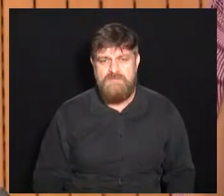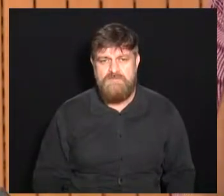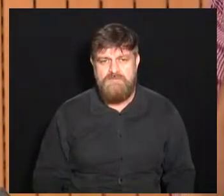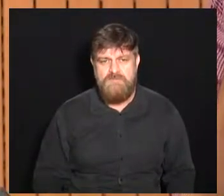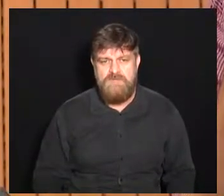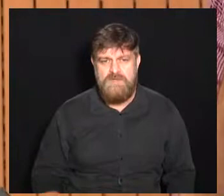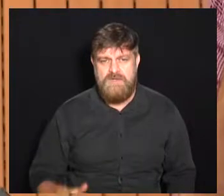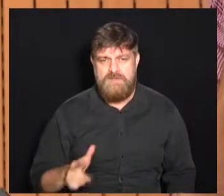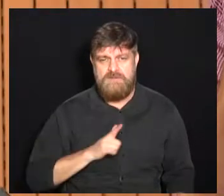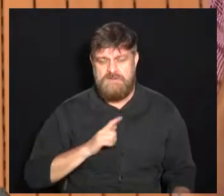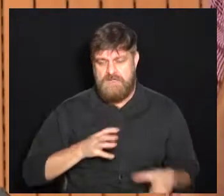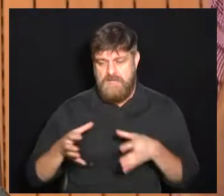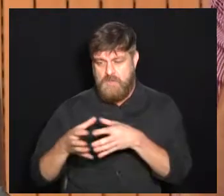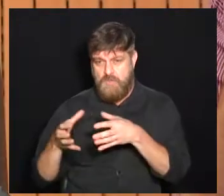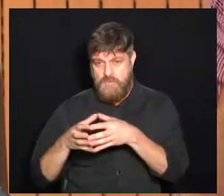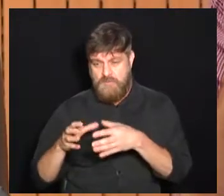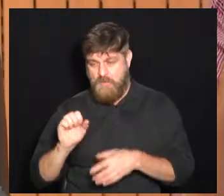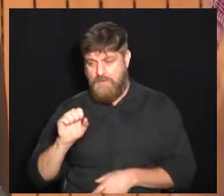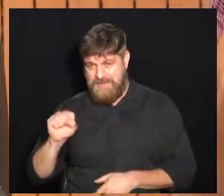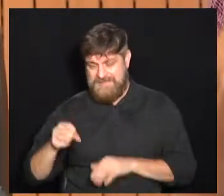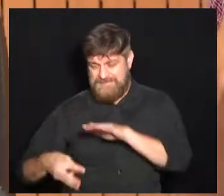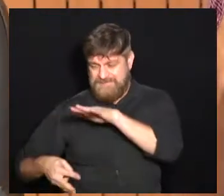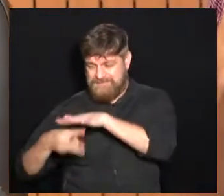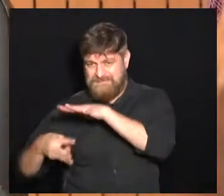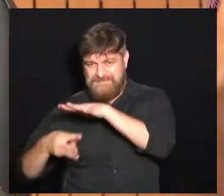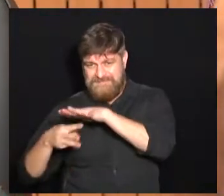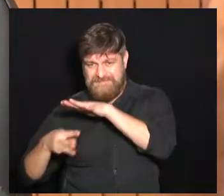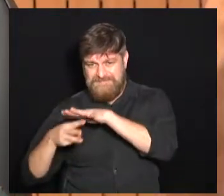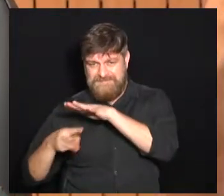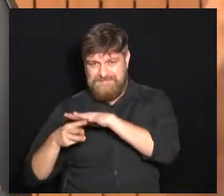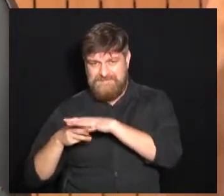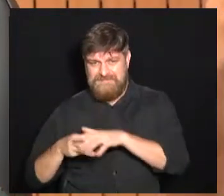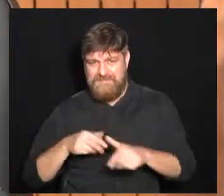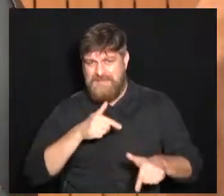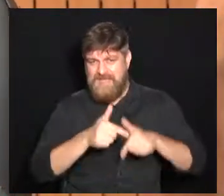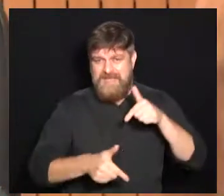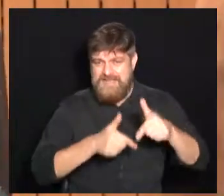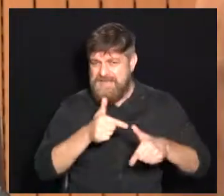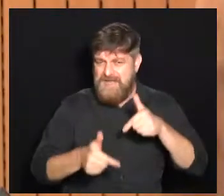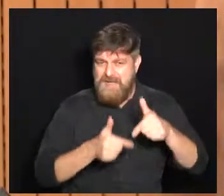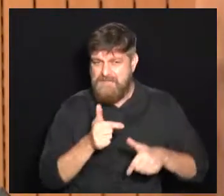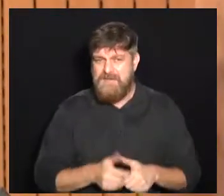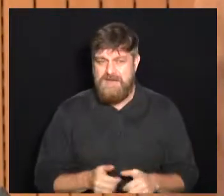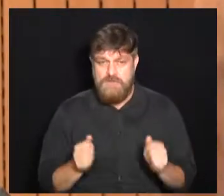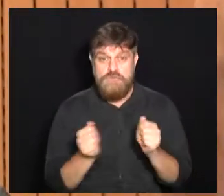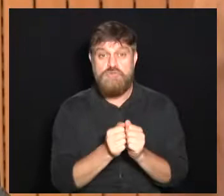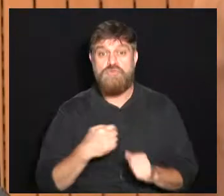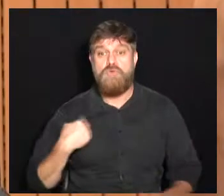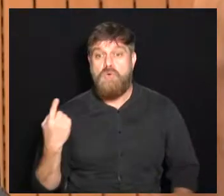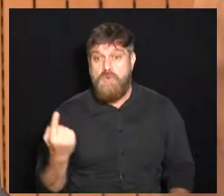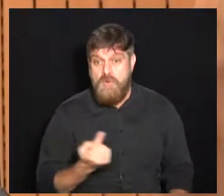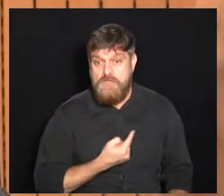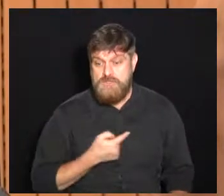tem organizações que estão conosco na mesma unidade desde 2008.